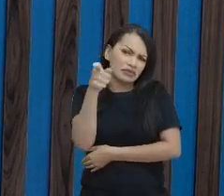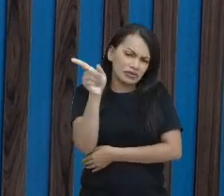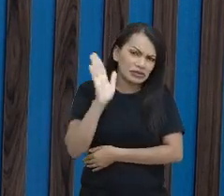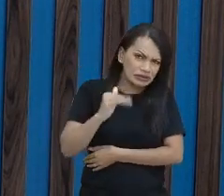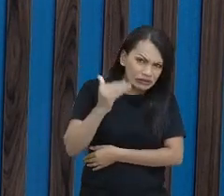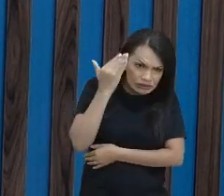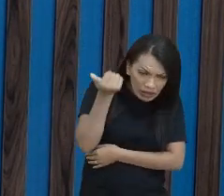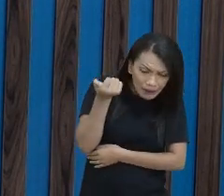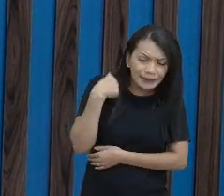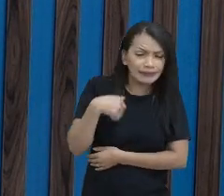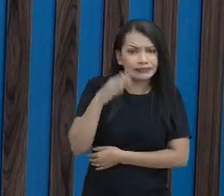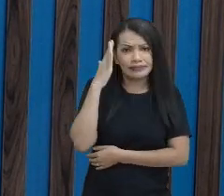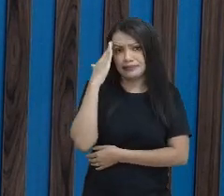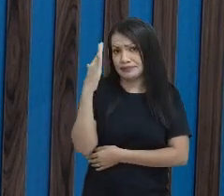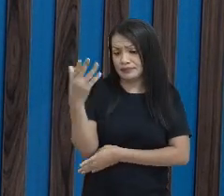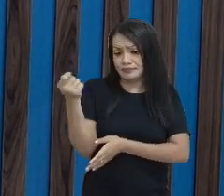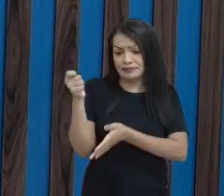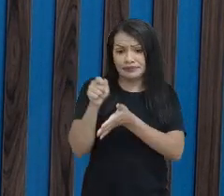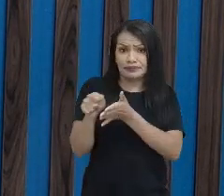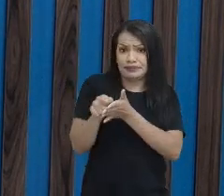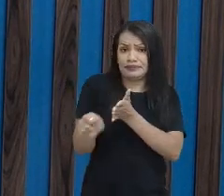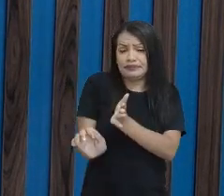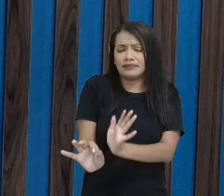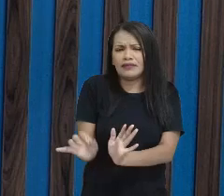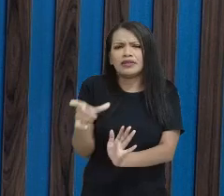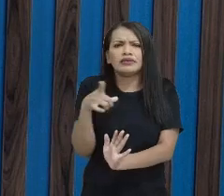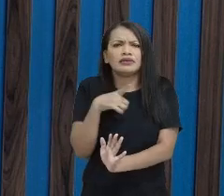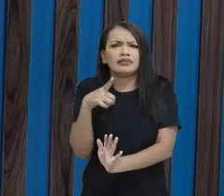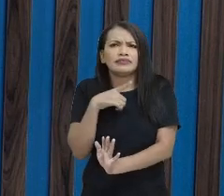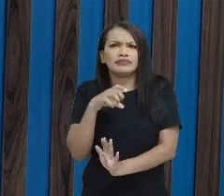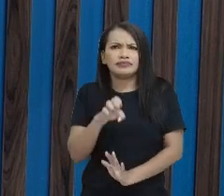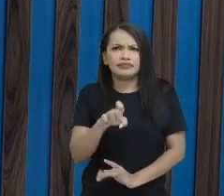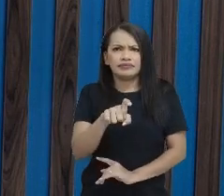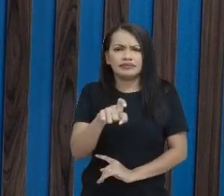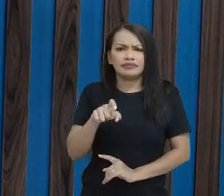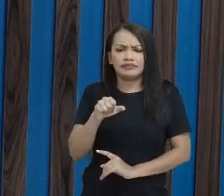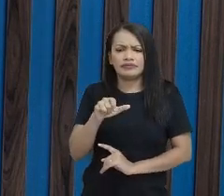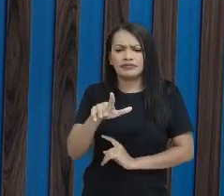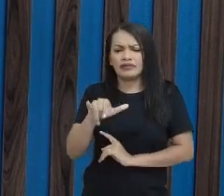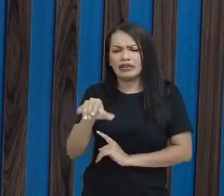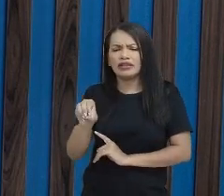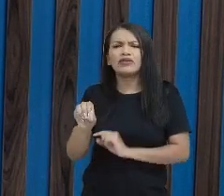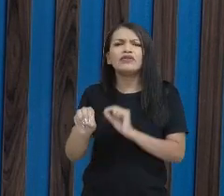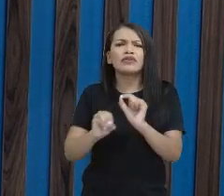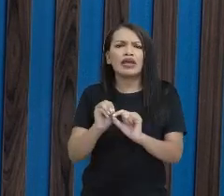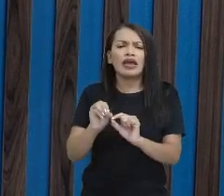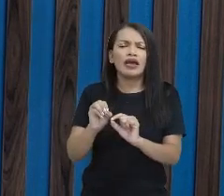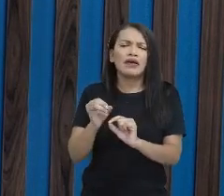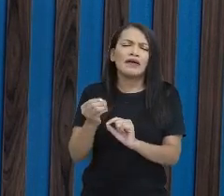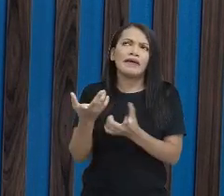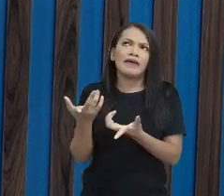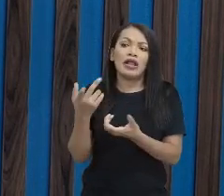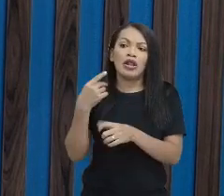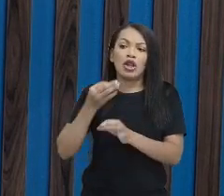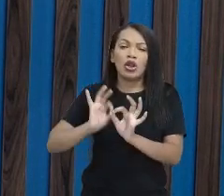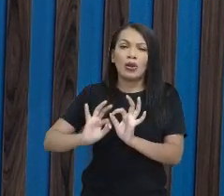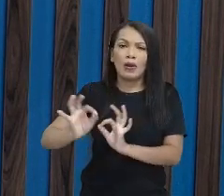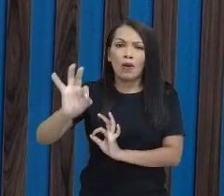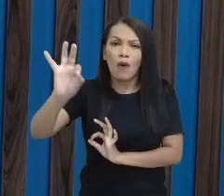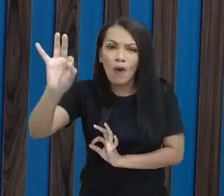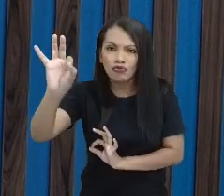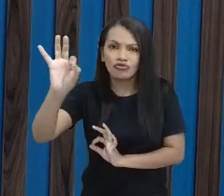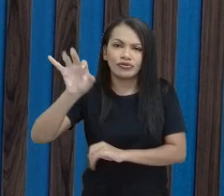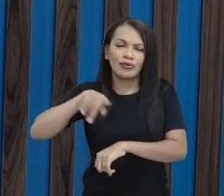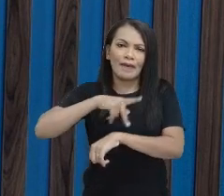sabem, não sei se vocês sabem, exílio é uma situação em que você está longe do seu país, Ele escreve